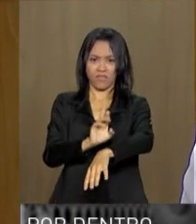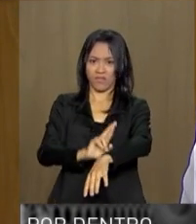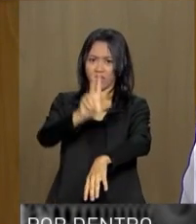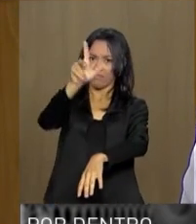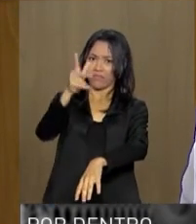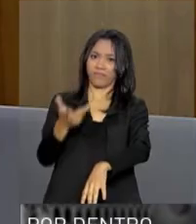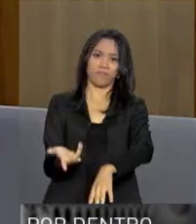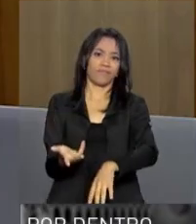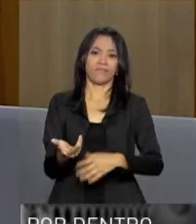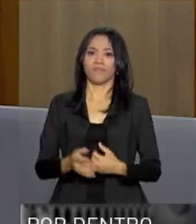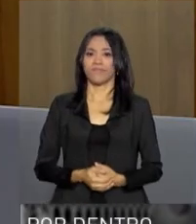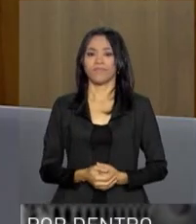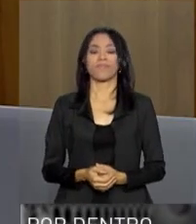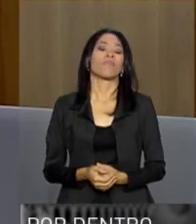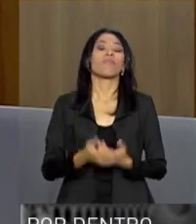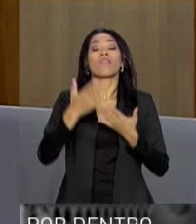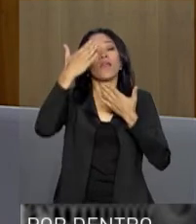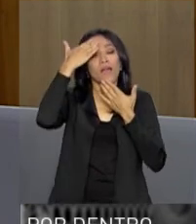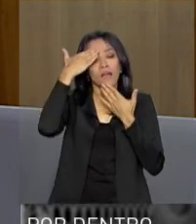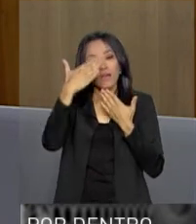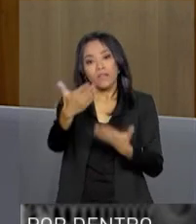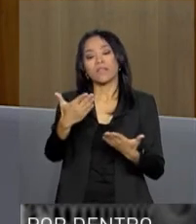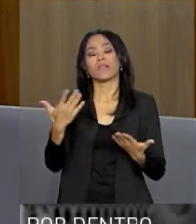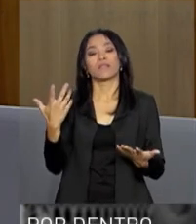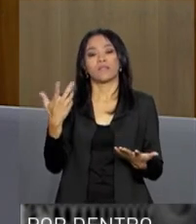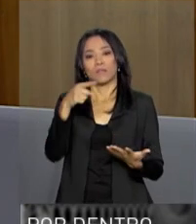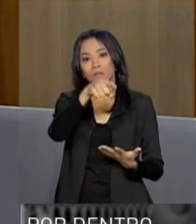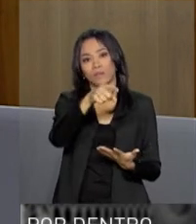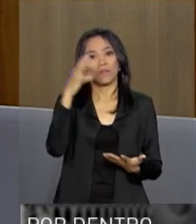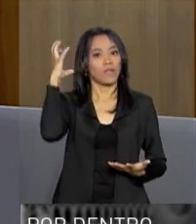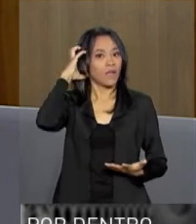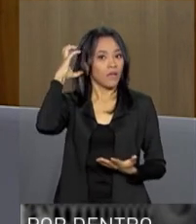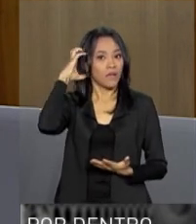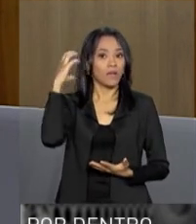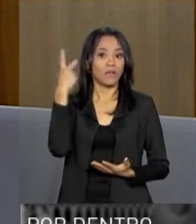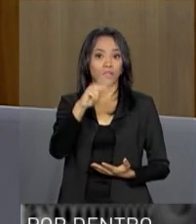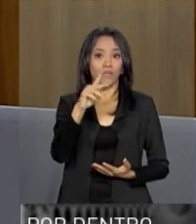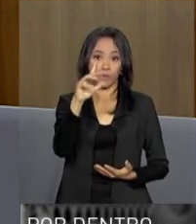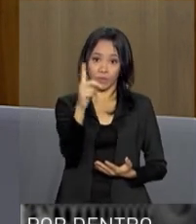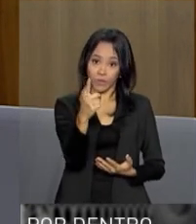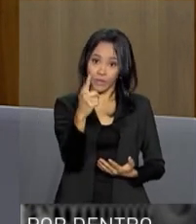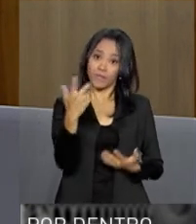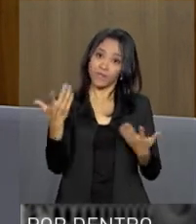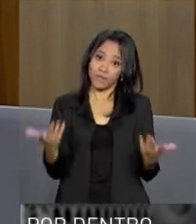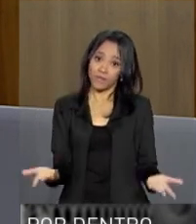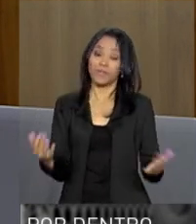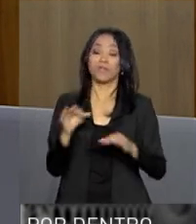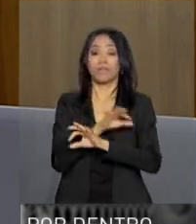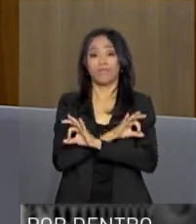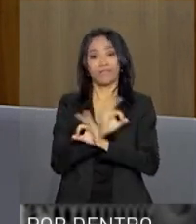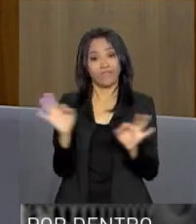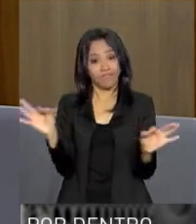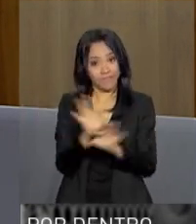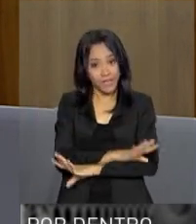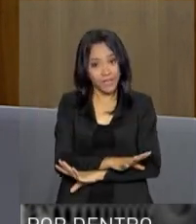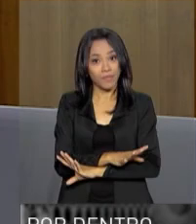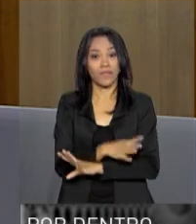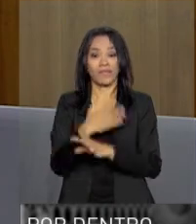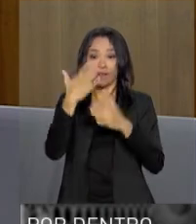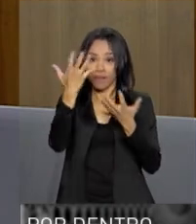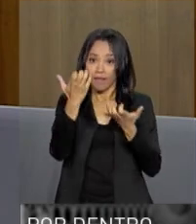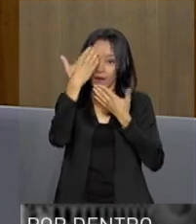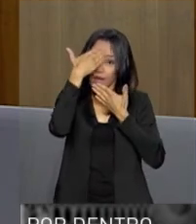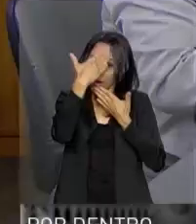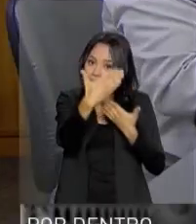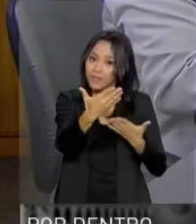agradeço então a participação do ruben salomão da rádio 730 m de goiânia goiás e assim a gente encerra o nosso programa quero agradecer a sua